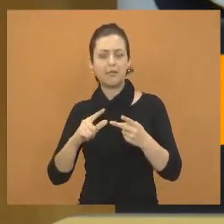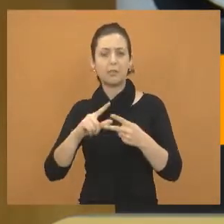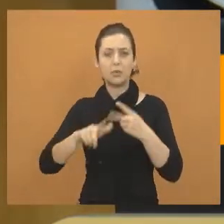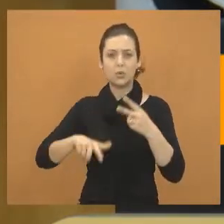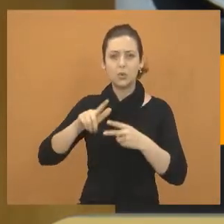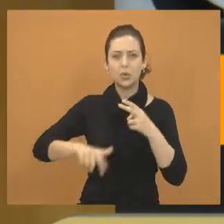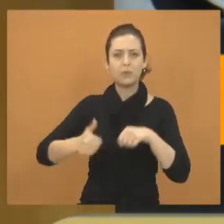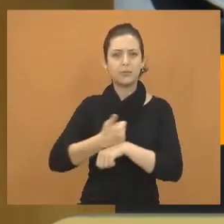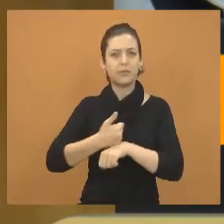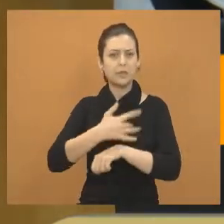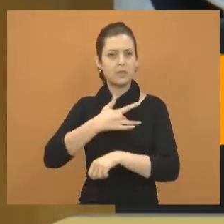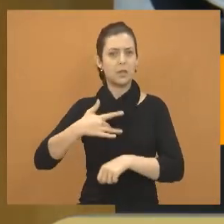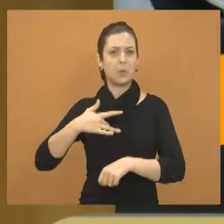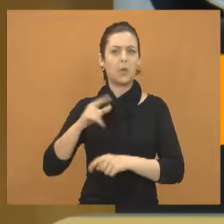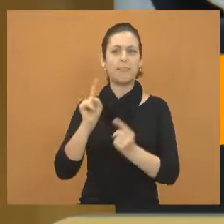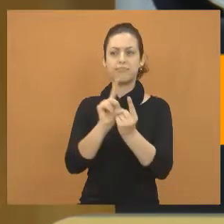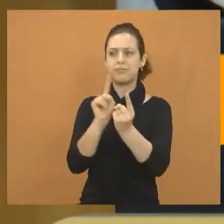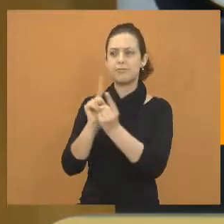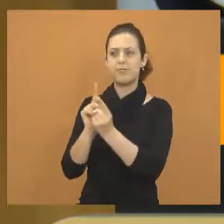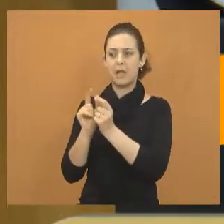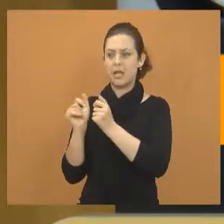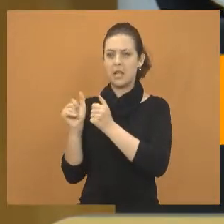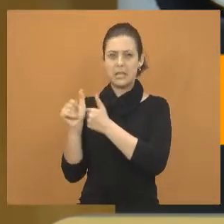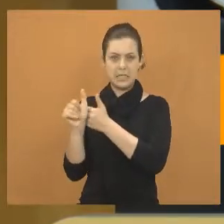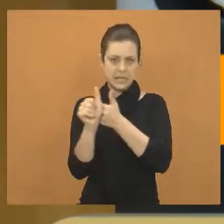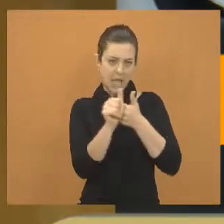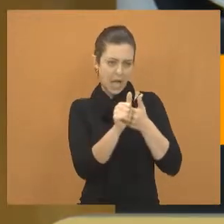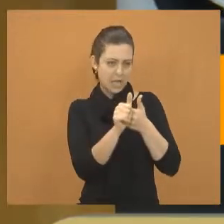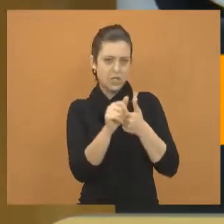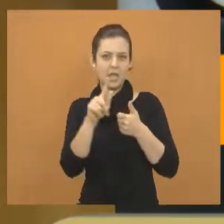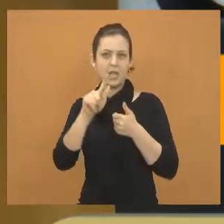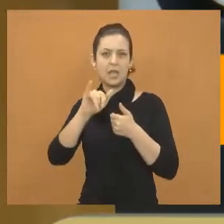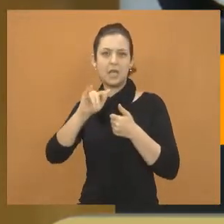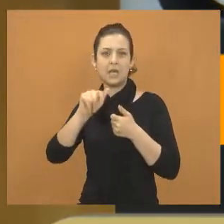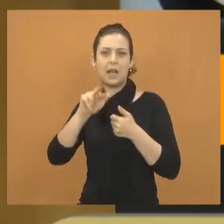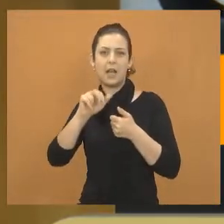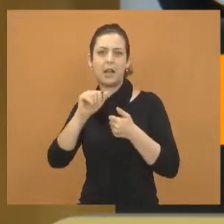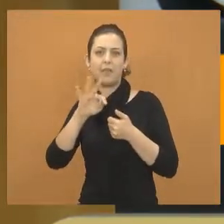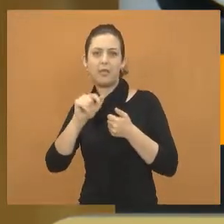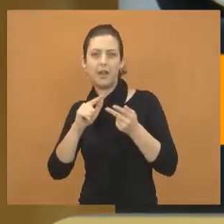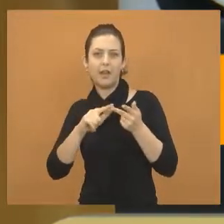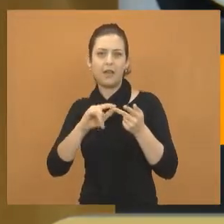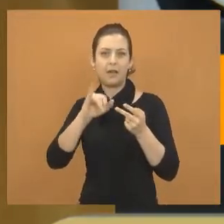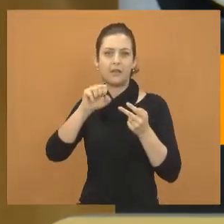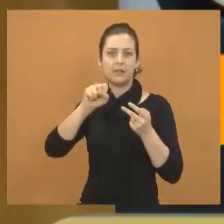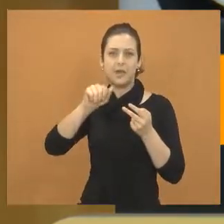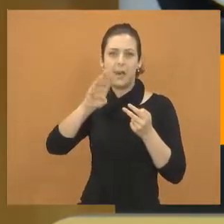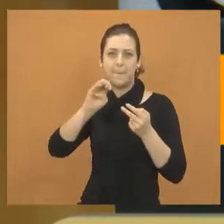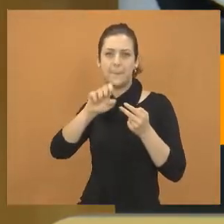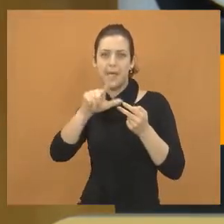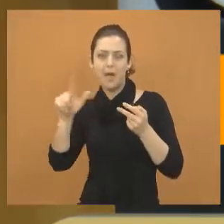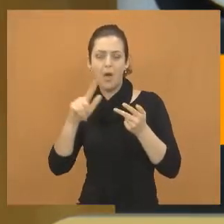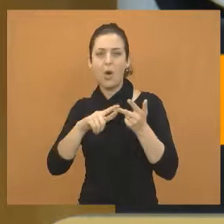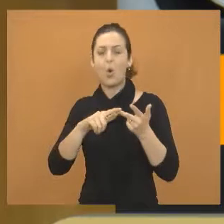cidade, ela atende muitos pacientes das cidades vizinhas. Igaratá, Santa Isabel, muitas